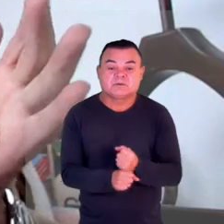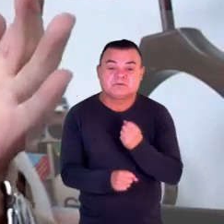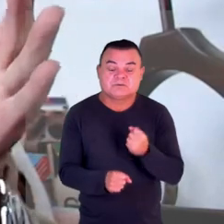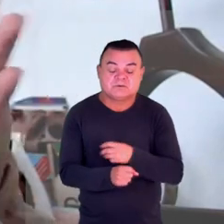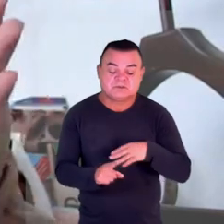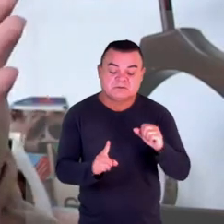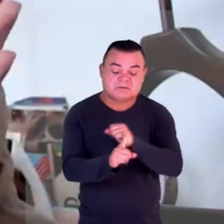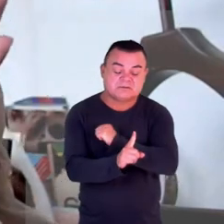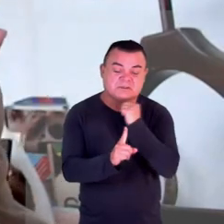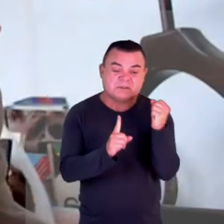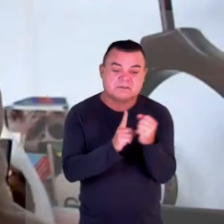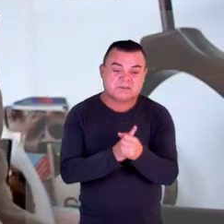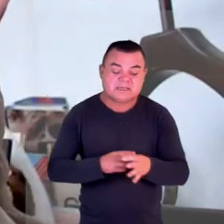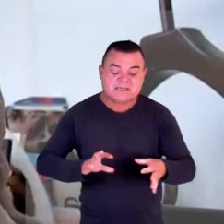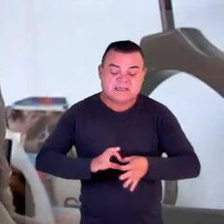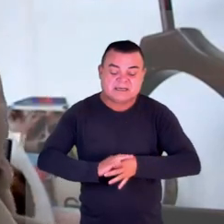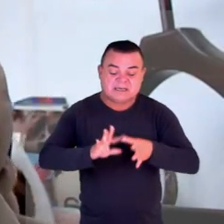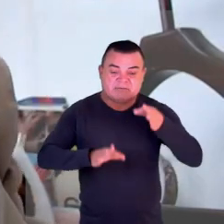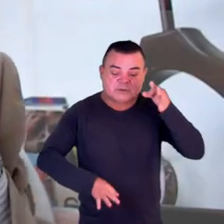e